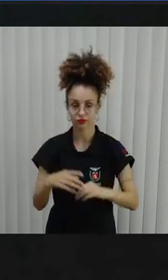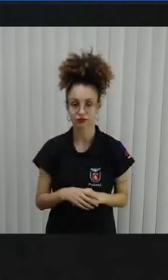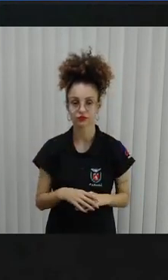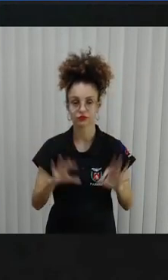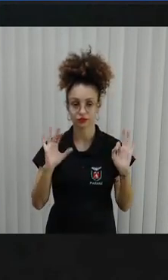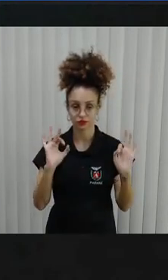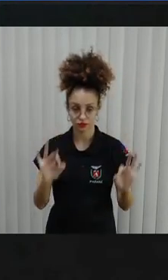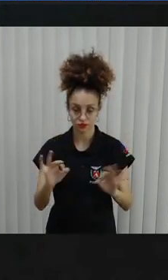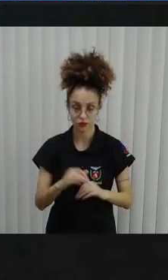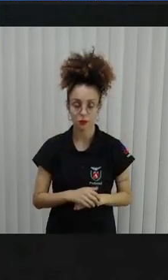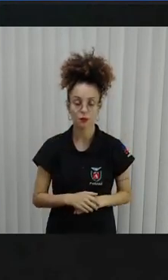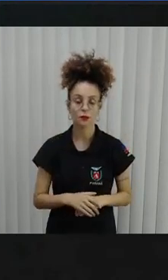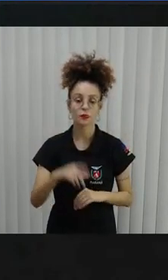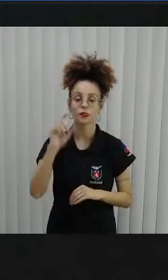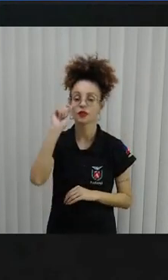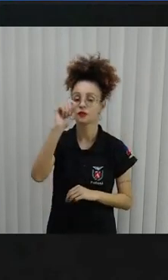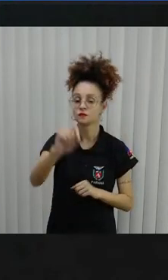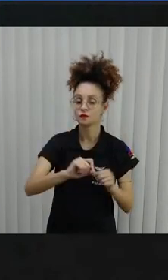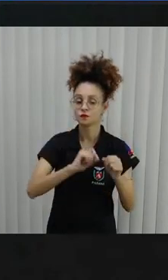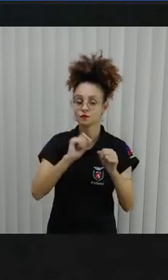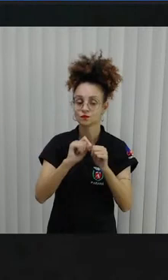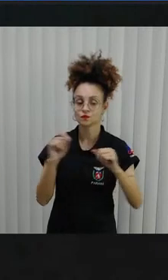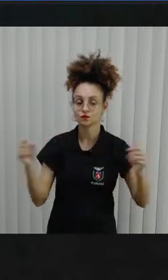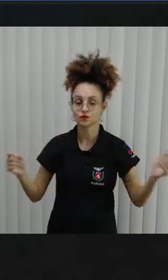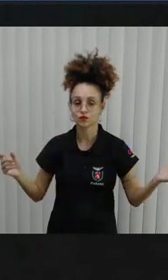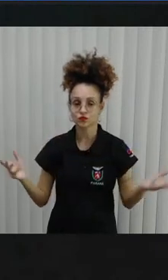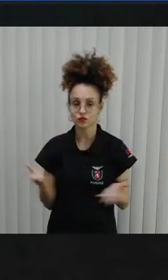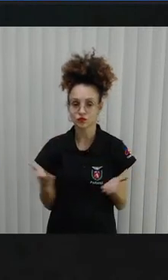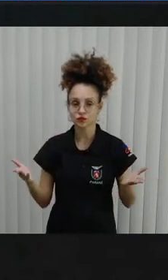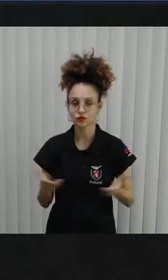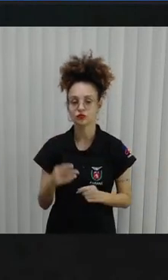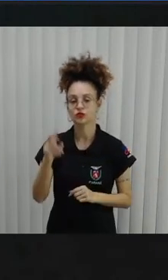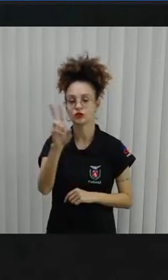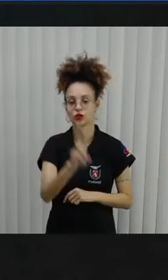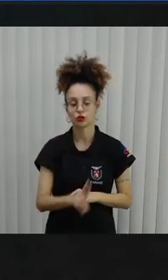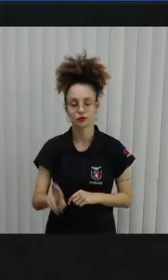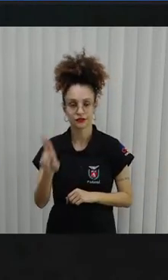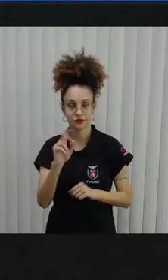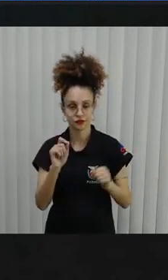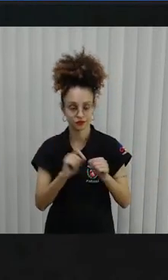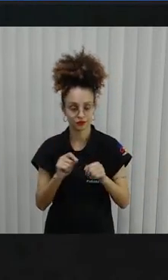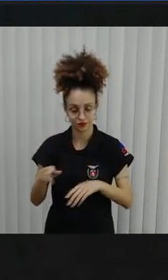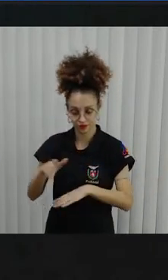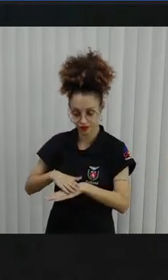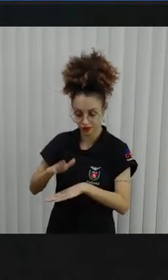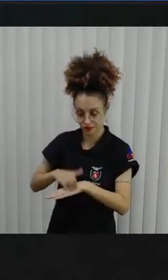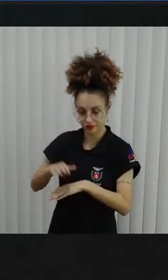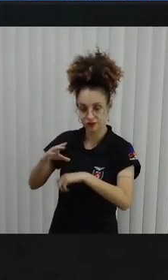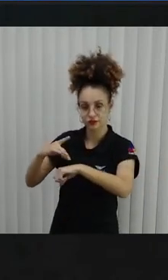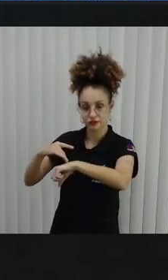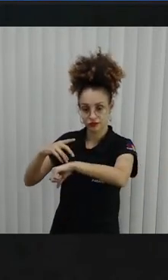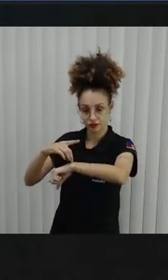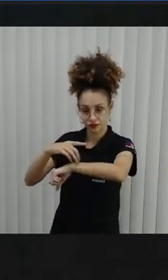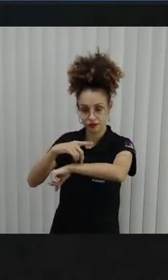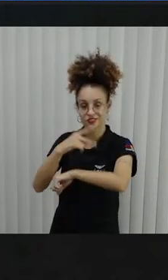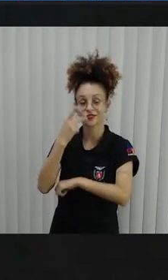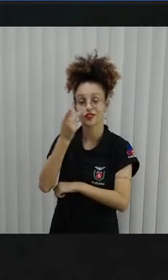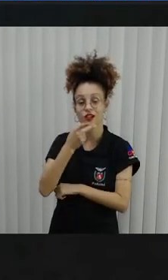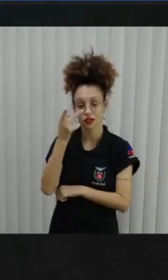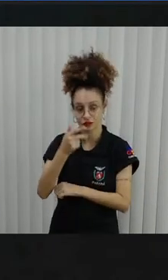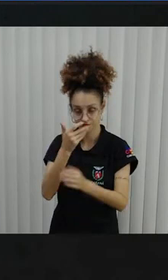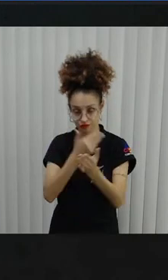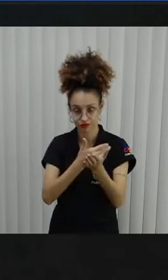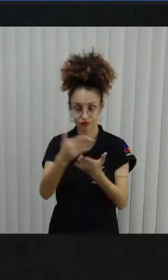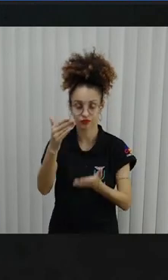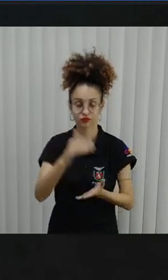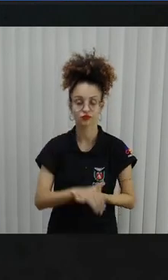beleza? Aí, o que, que eu vou fazer aqui agora? Eu vou usar um... Vou fazer o Dino falar, beleza? Inicialmente.